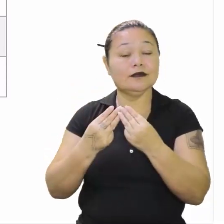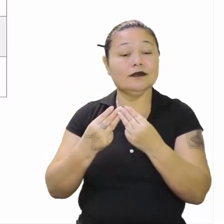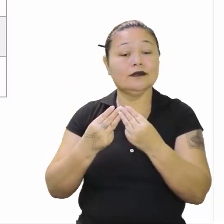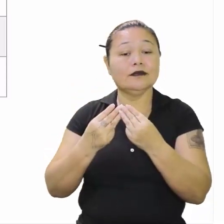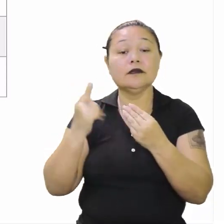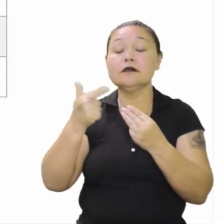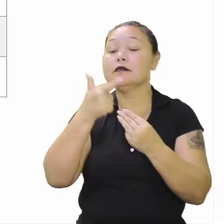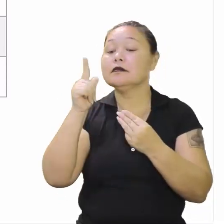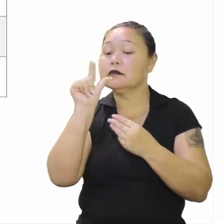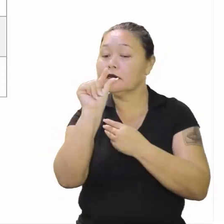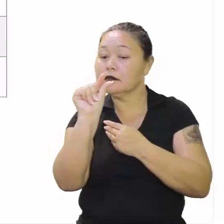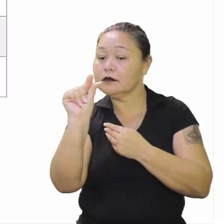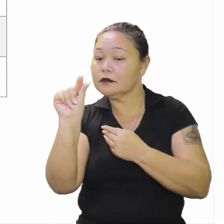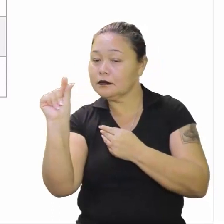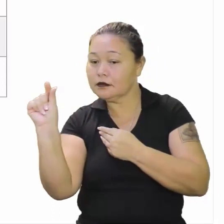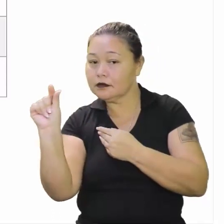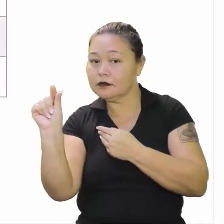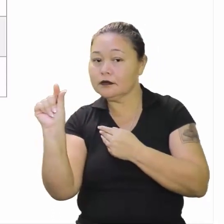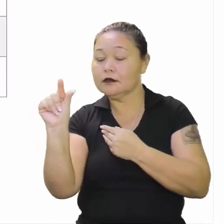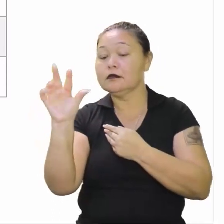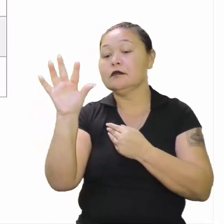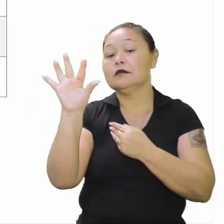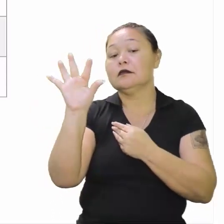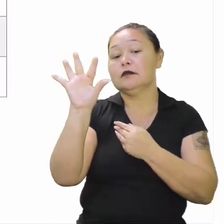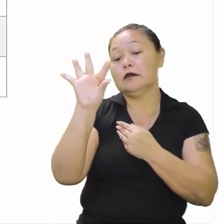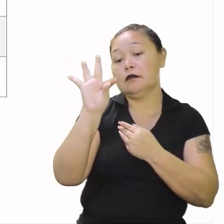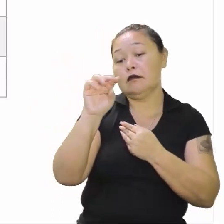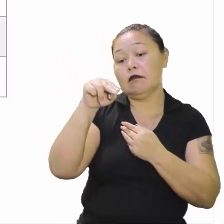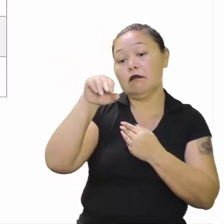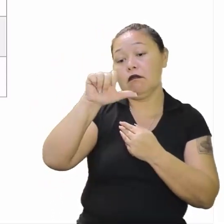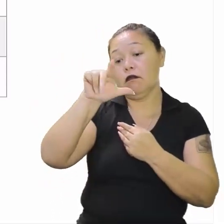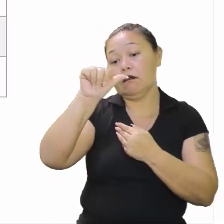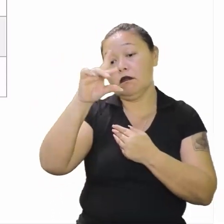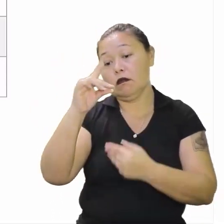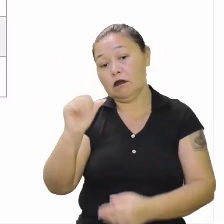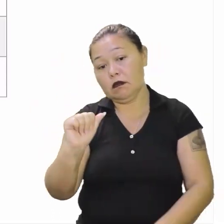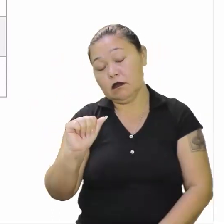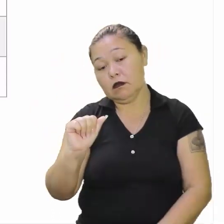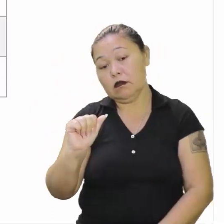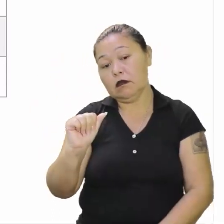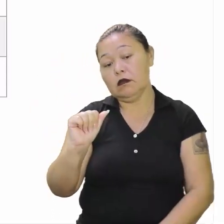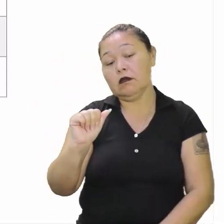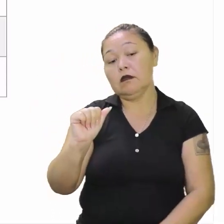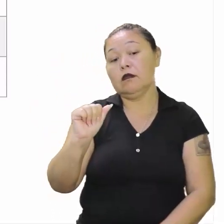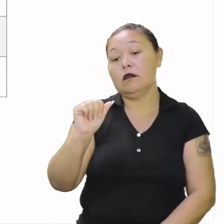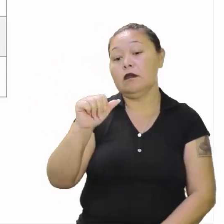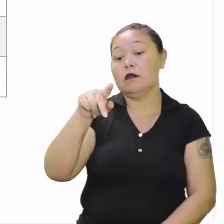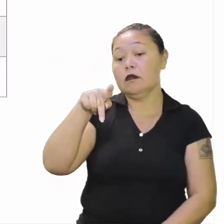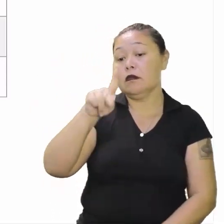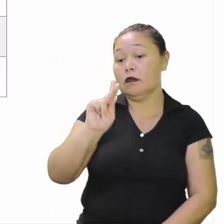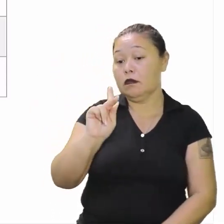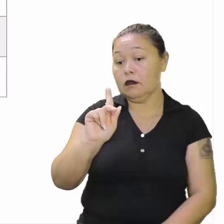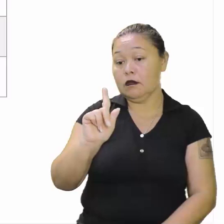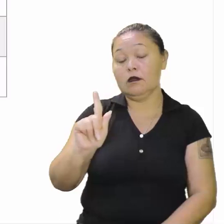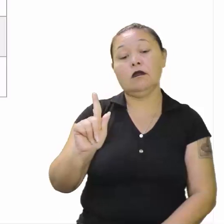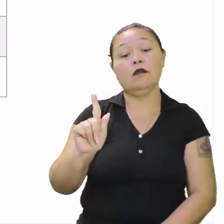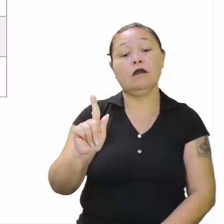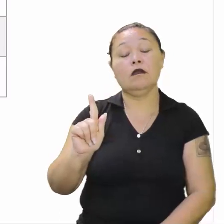as unidades podem ser tonelada, pode ser